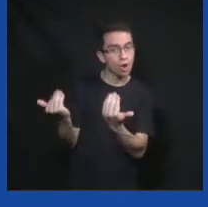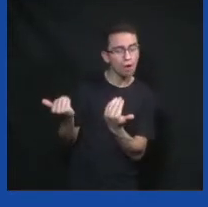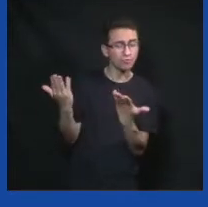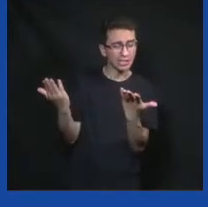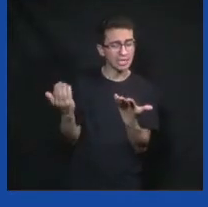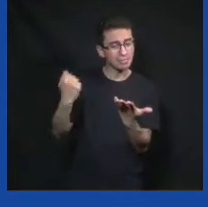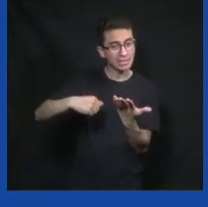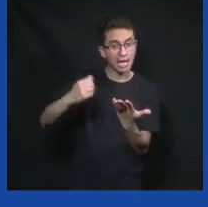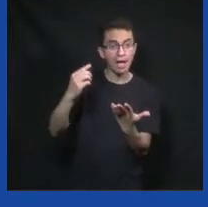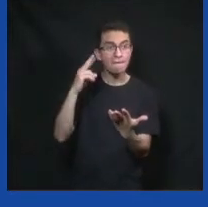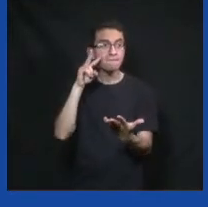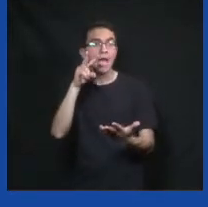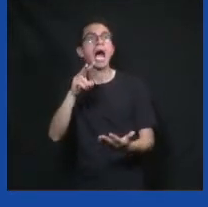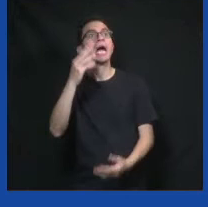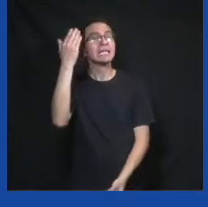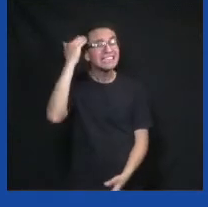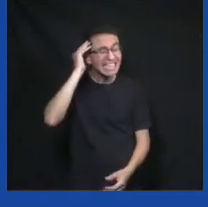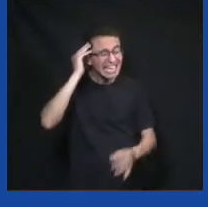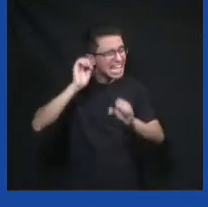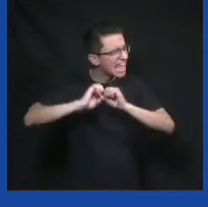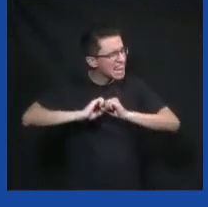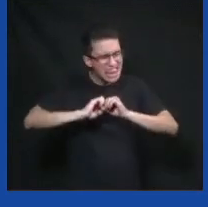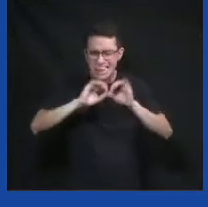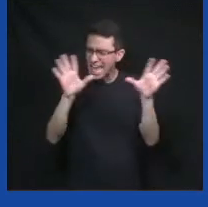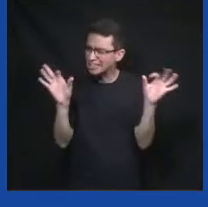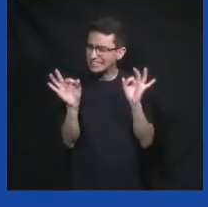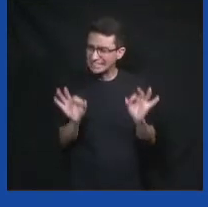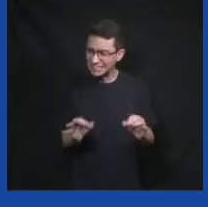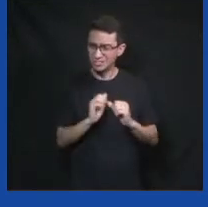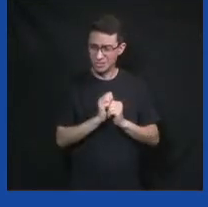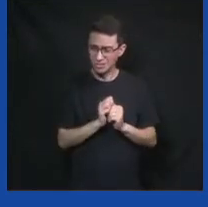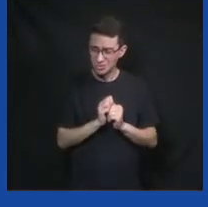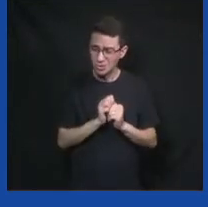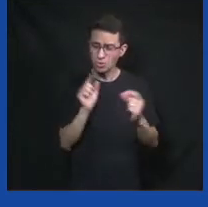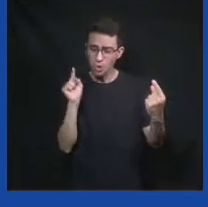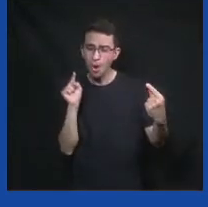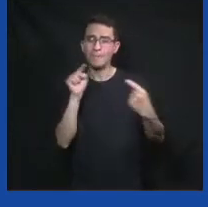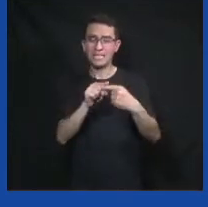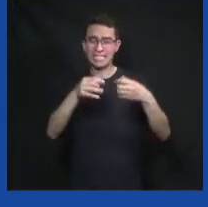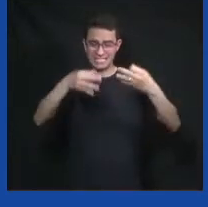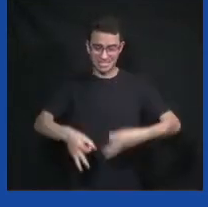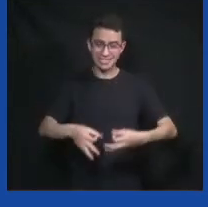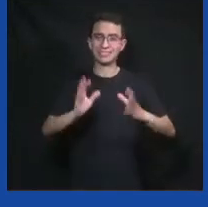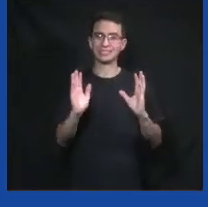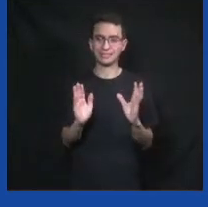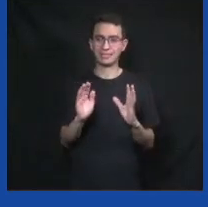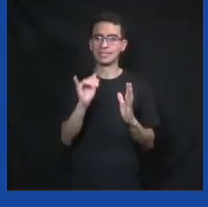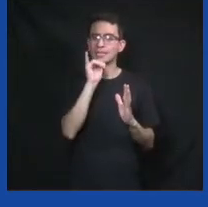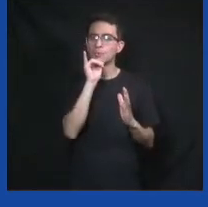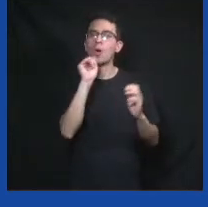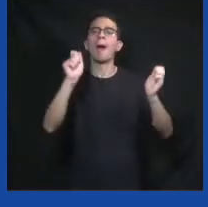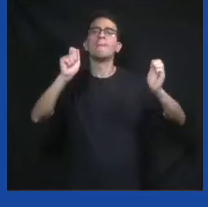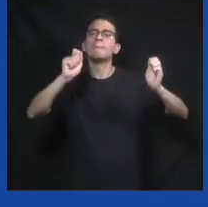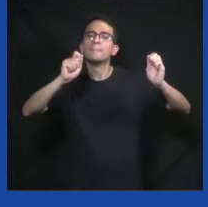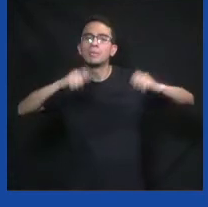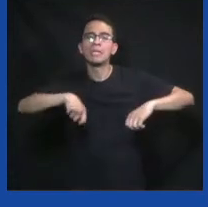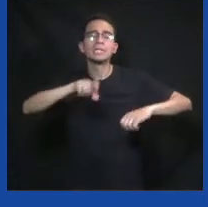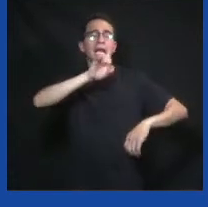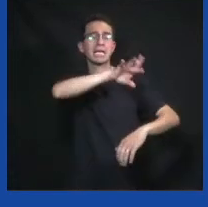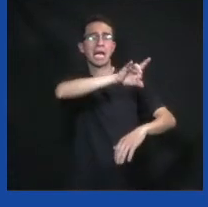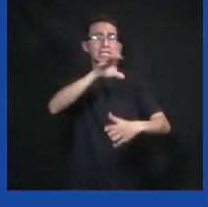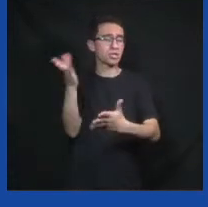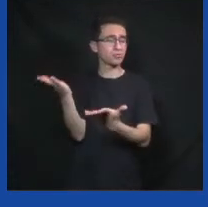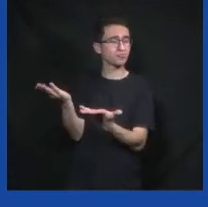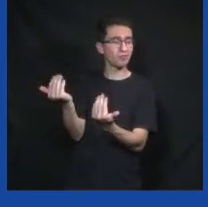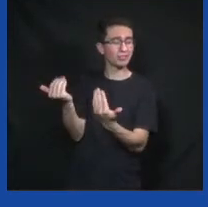alunos consigam, né, se sentir que aquilo é acessível para eles, que aquilo está conectado com as possibilidades realmente deles. E eu acho que uma